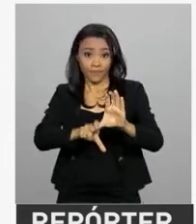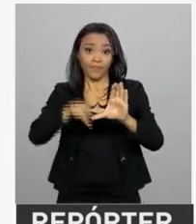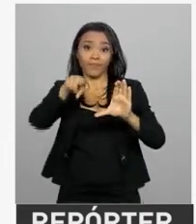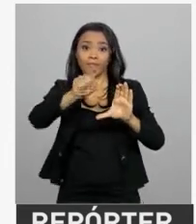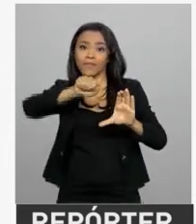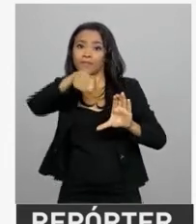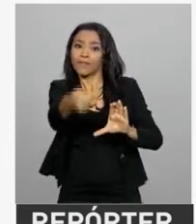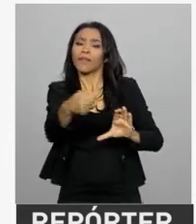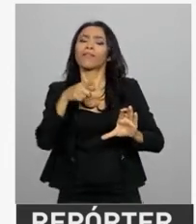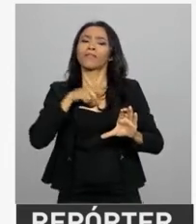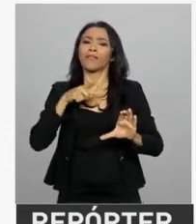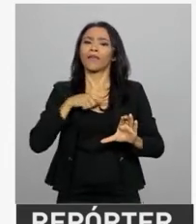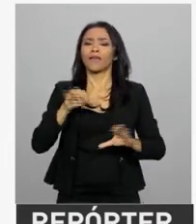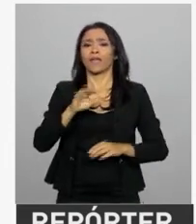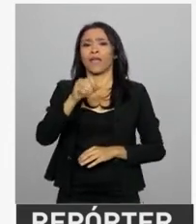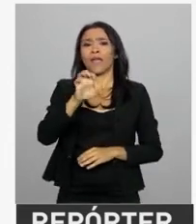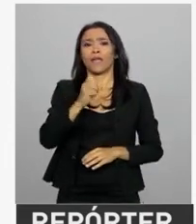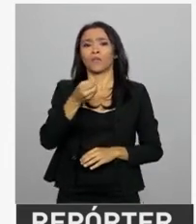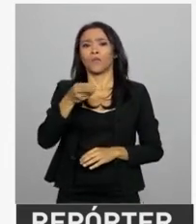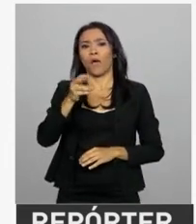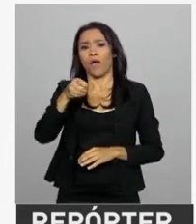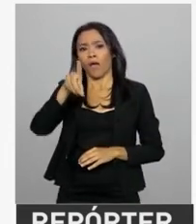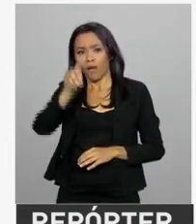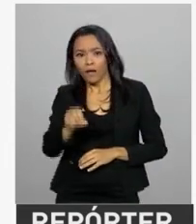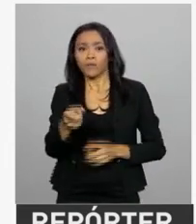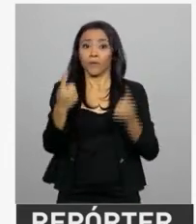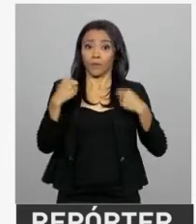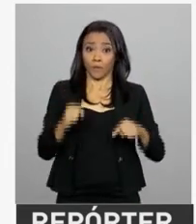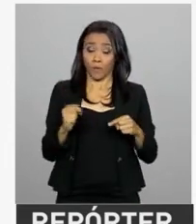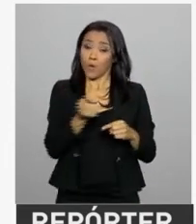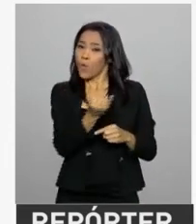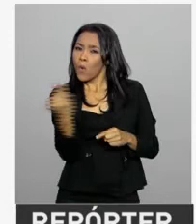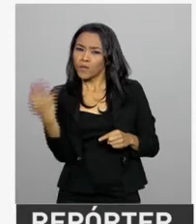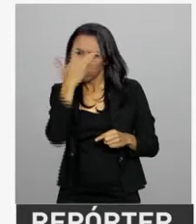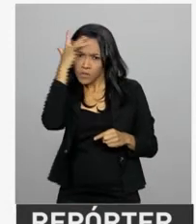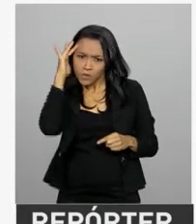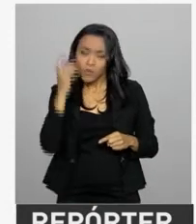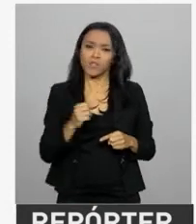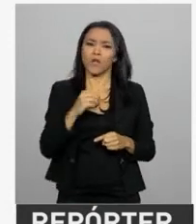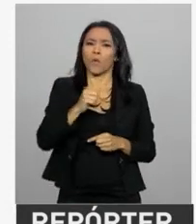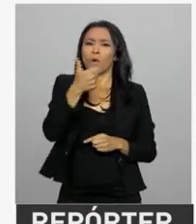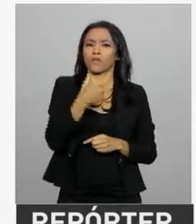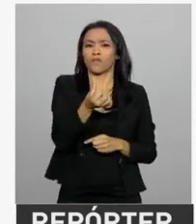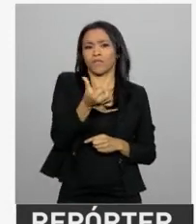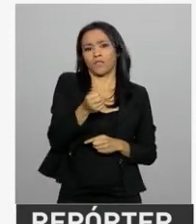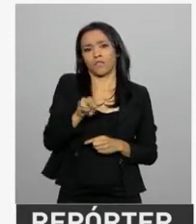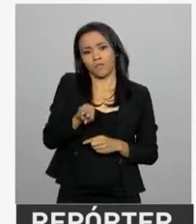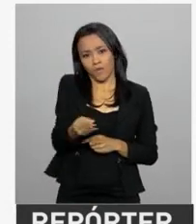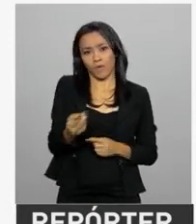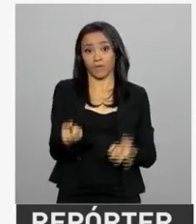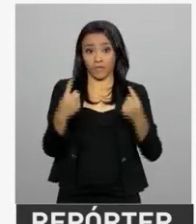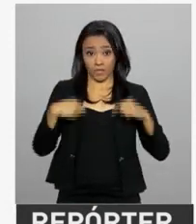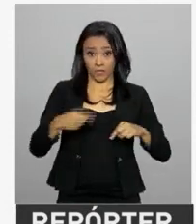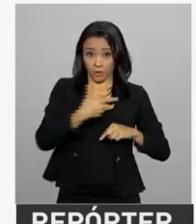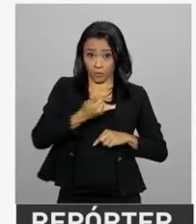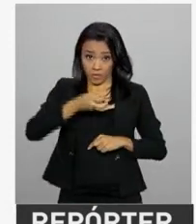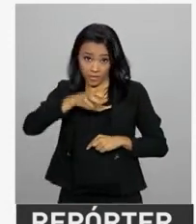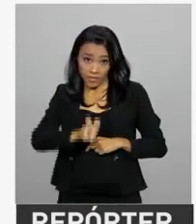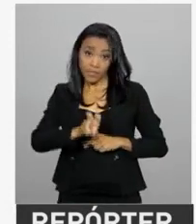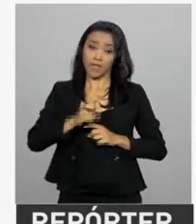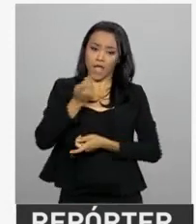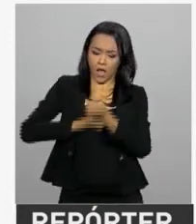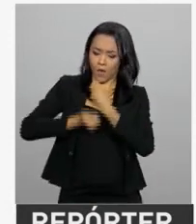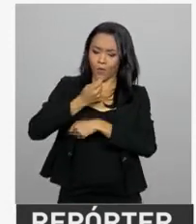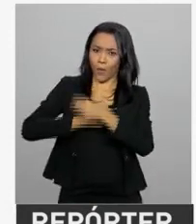como presidente José Eduardo dos Santos. A população do país é de quase 26 milhões de habitantes. Em 2015, a